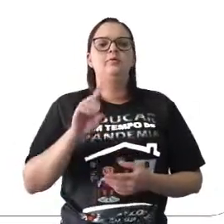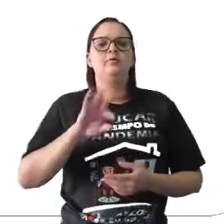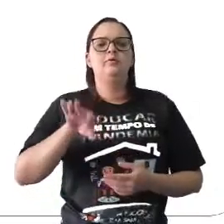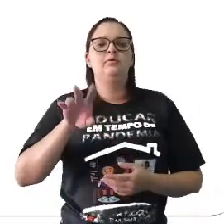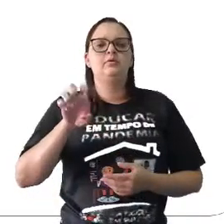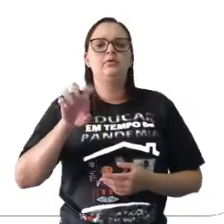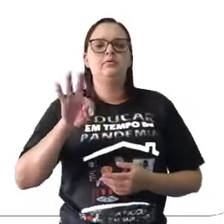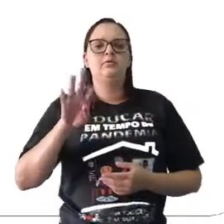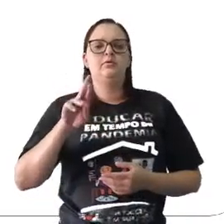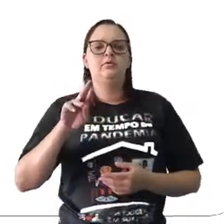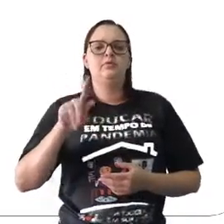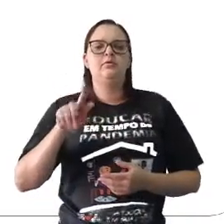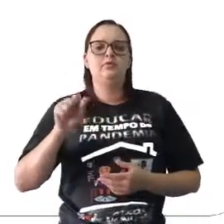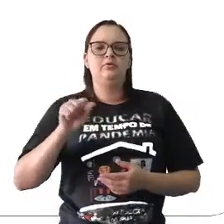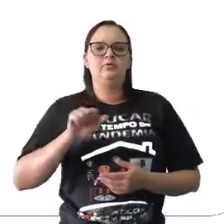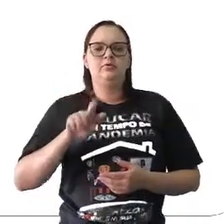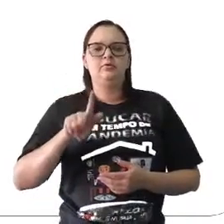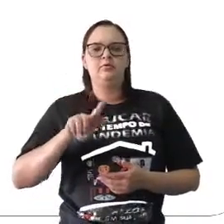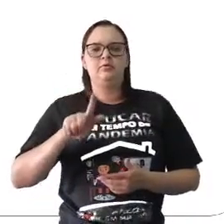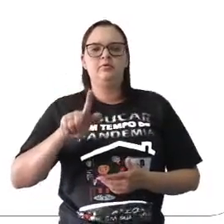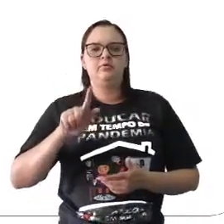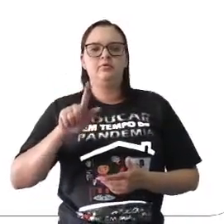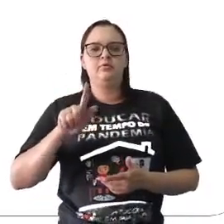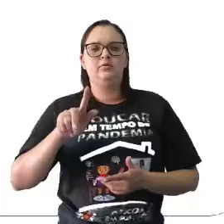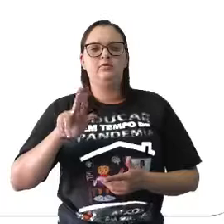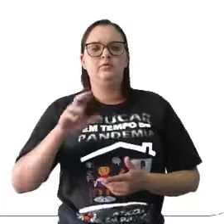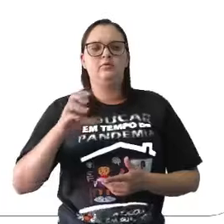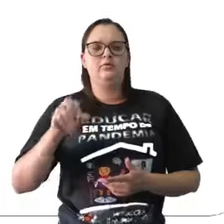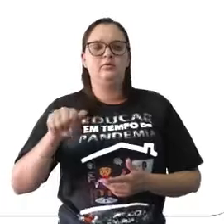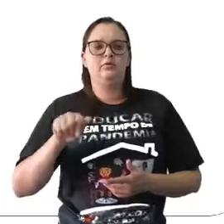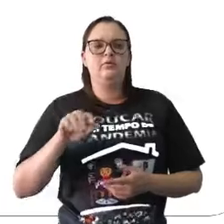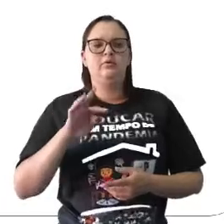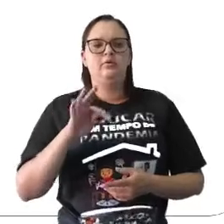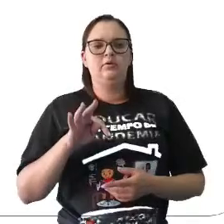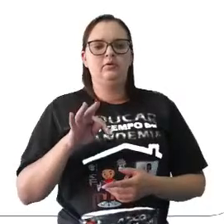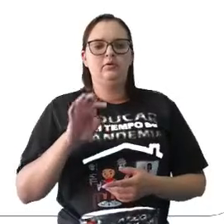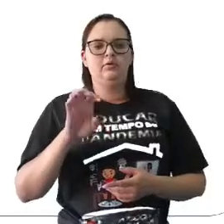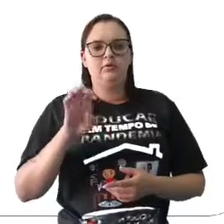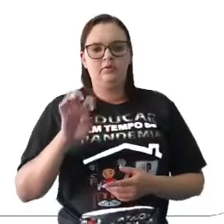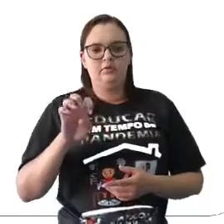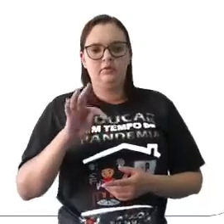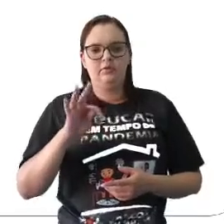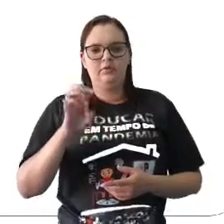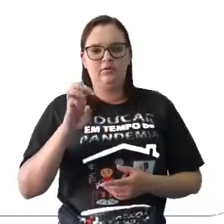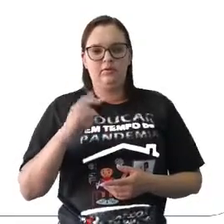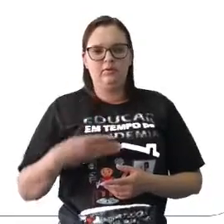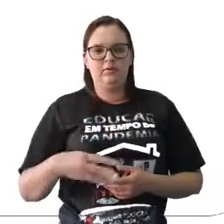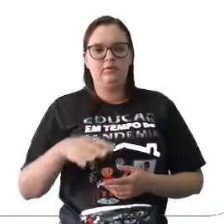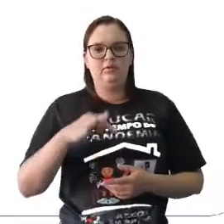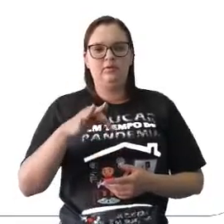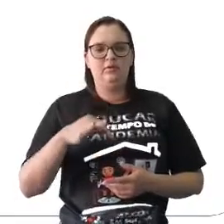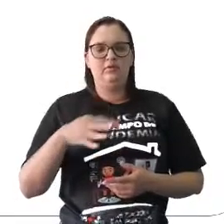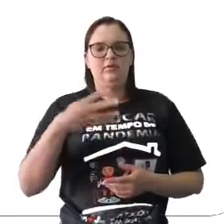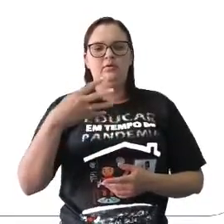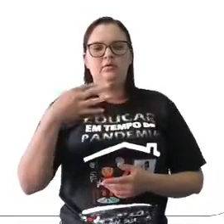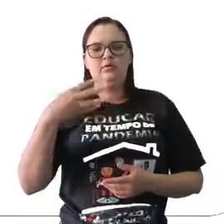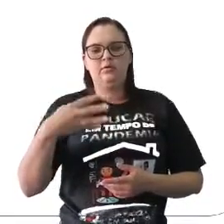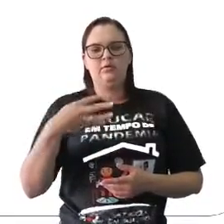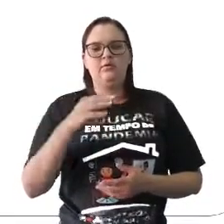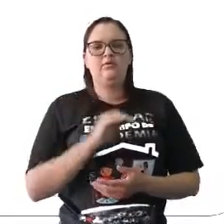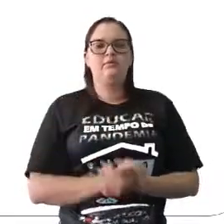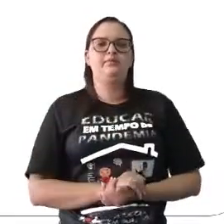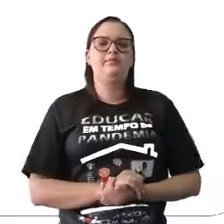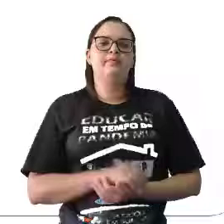esses hormônios, a que glândulas eles pertencem, para que eles servem, que aí vai enriquecer mais o conhecimento de vocês. E aí marquem a